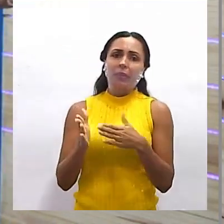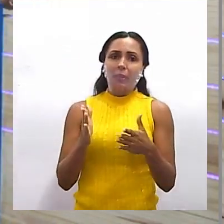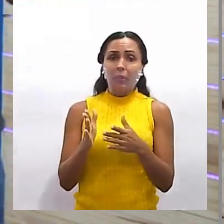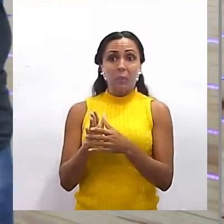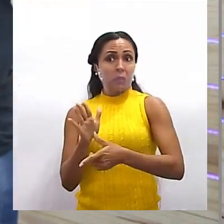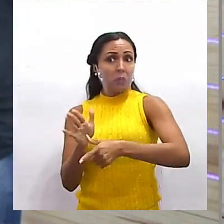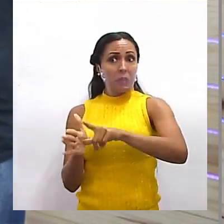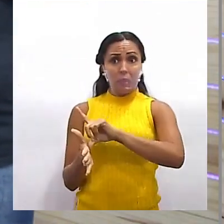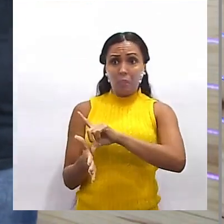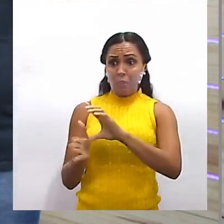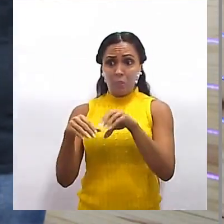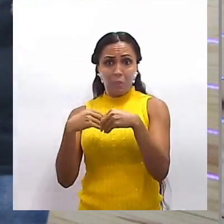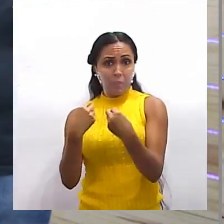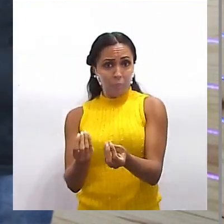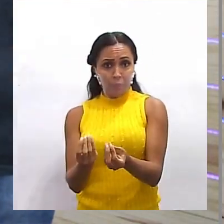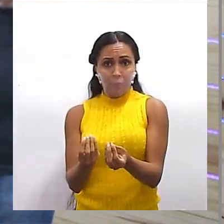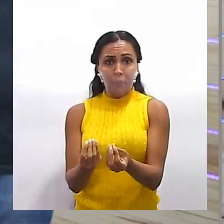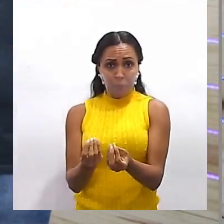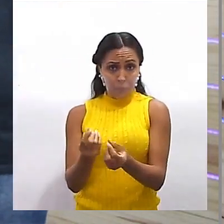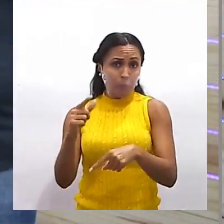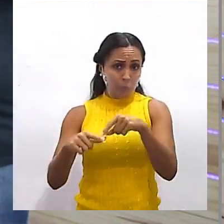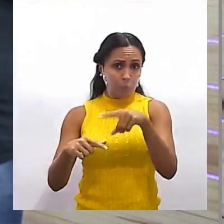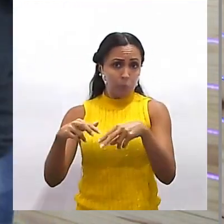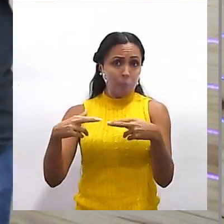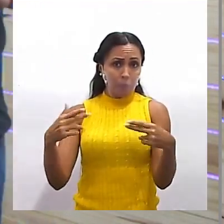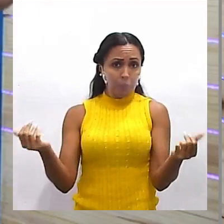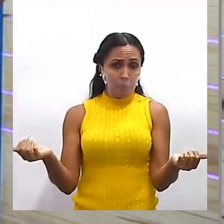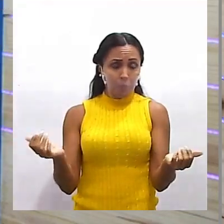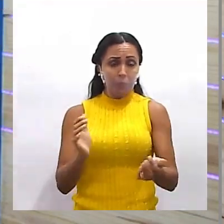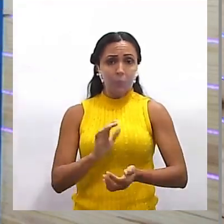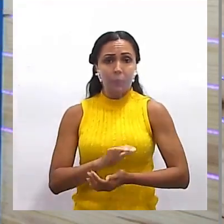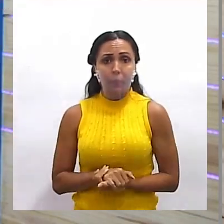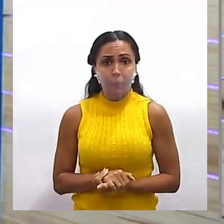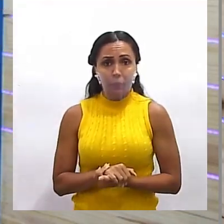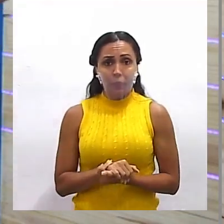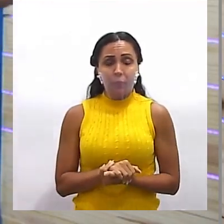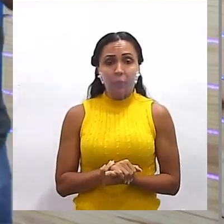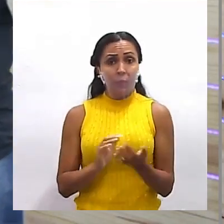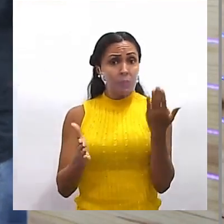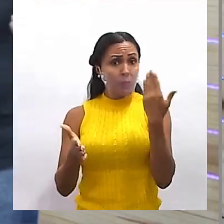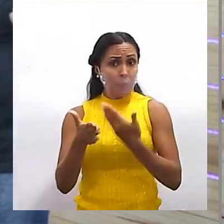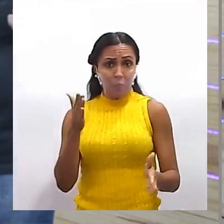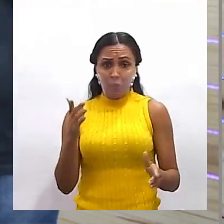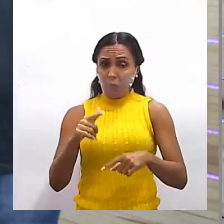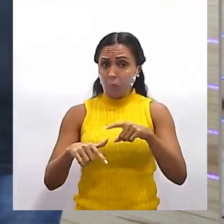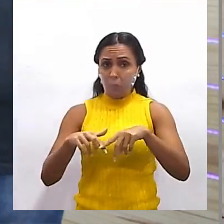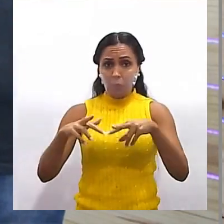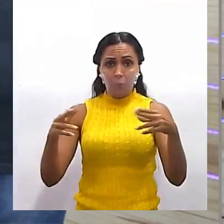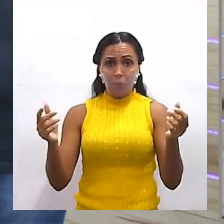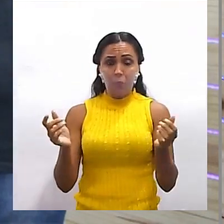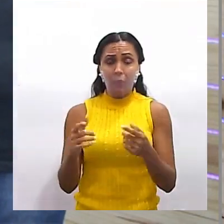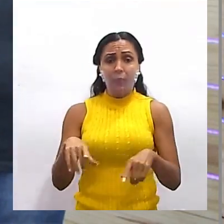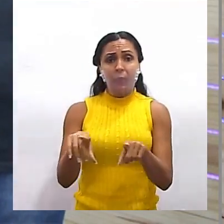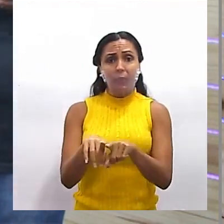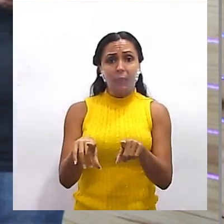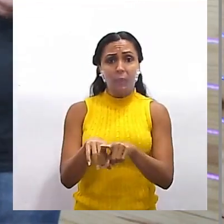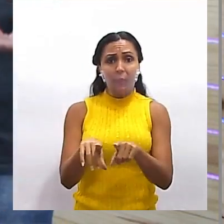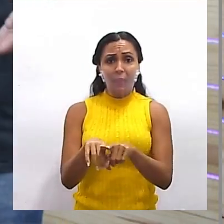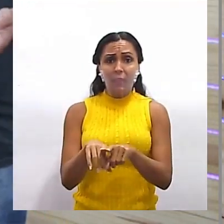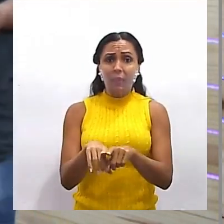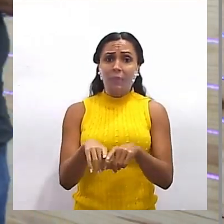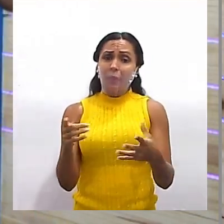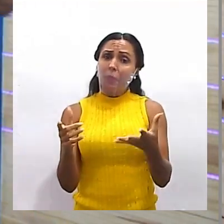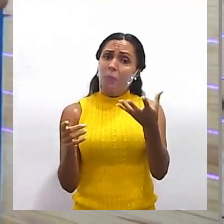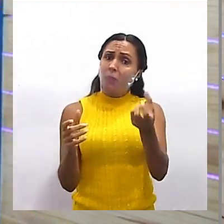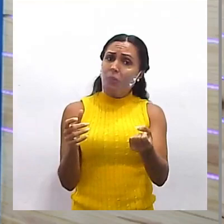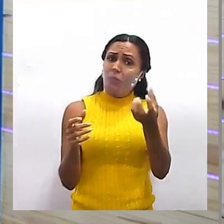atrasar a entrega do cliente dele final, se eu estourar o prazo, se eu perder a mercadoria internamente. E também vai me bonificar se